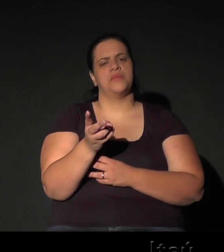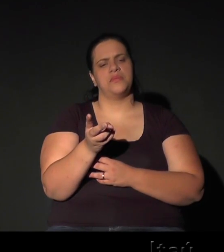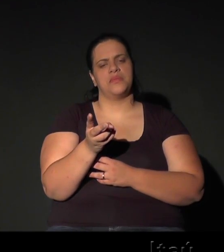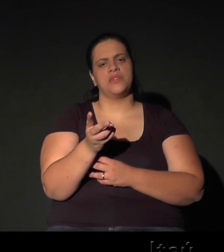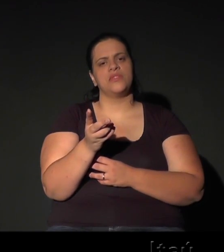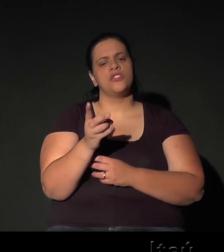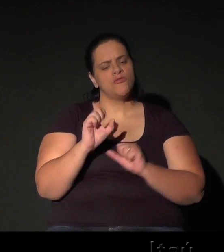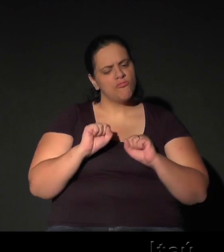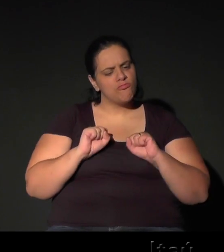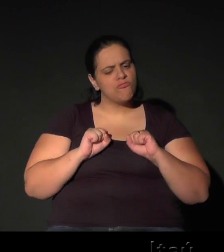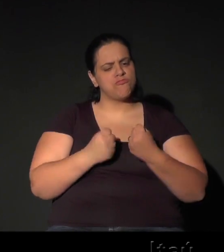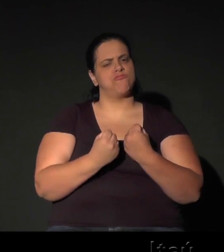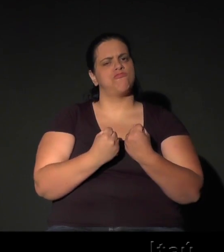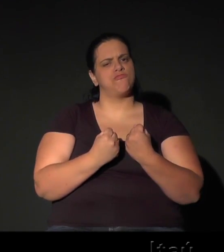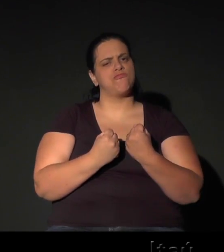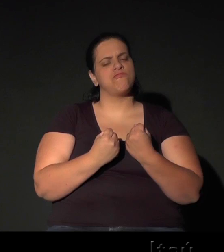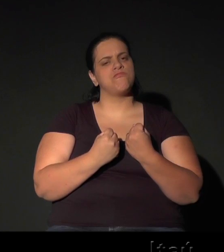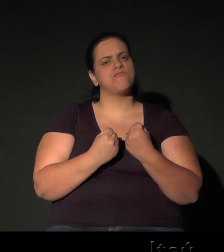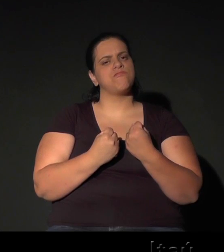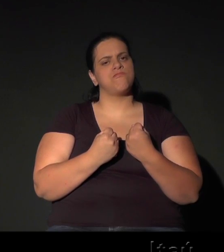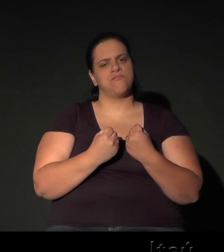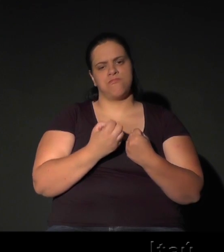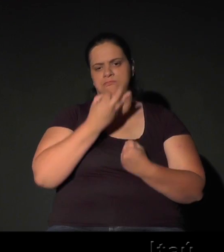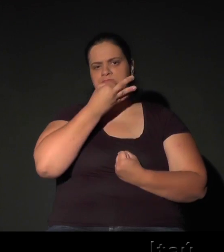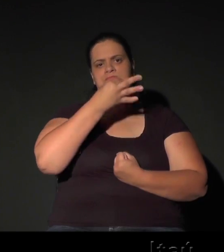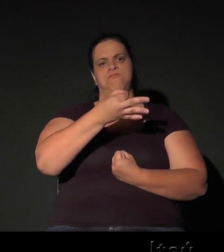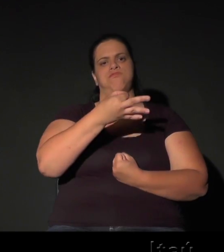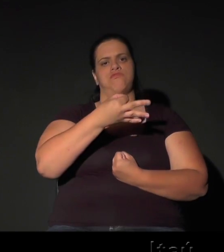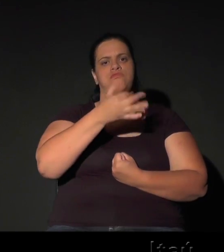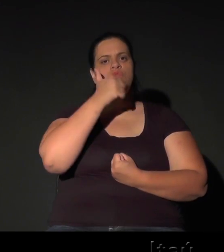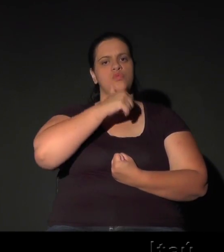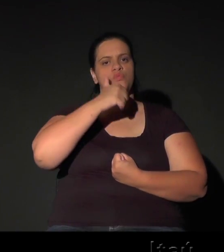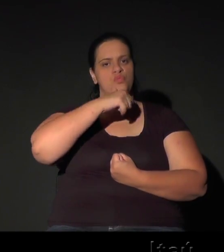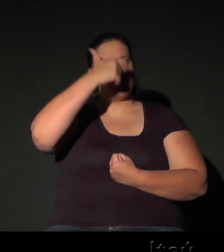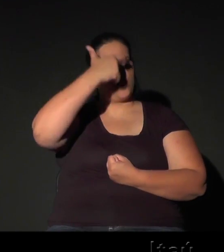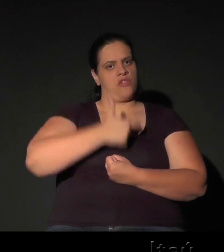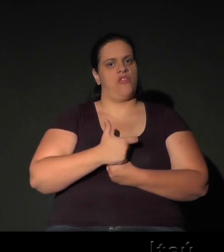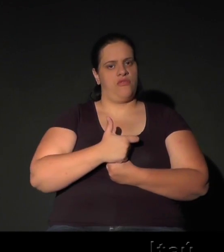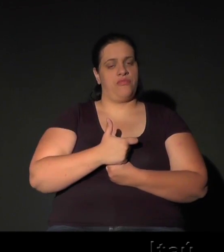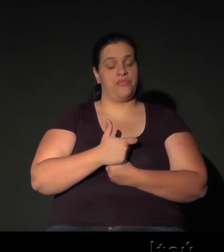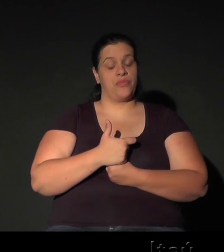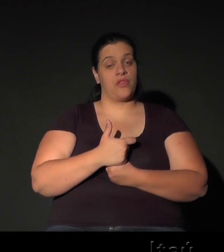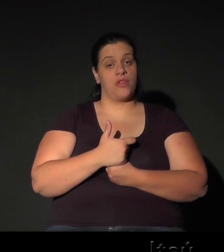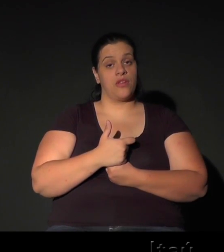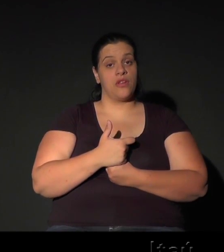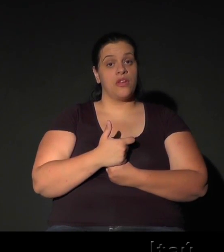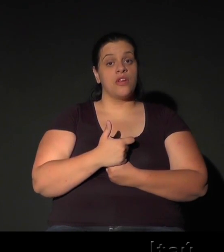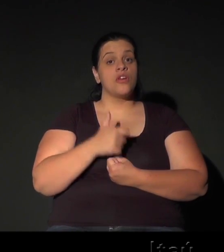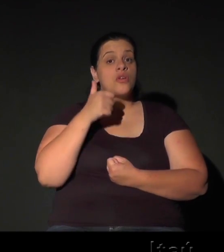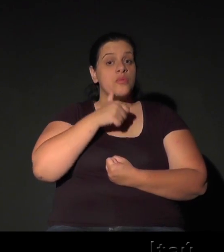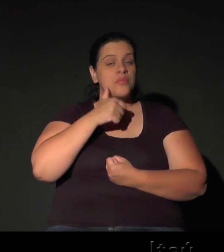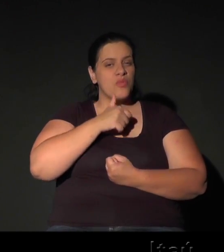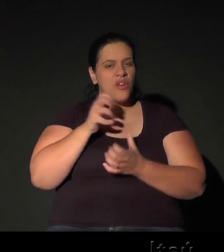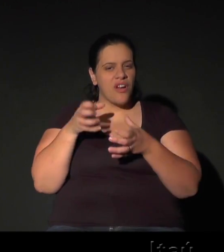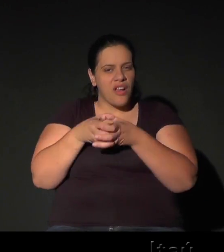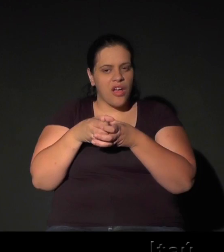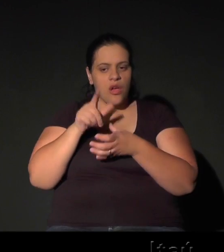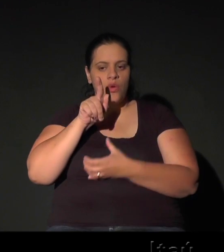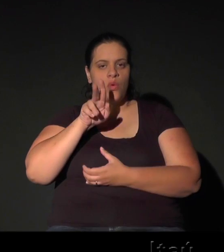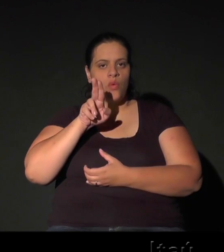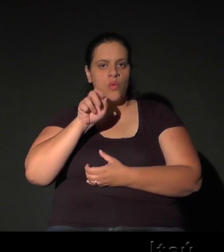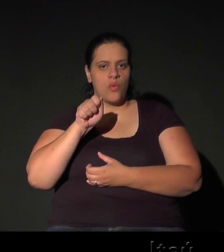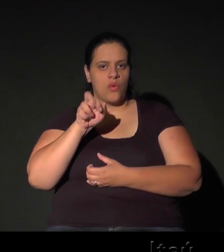nossa força da palavra como mulher uma mulher Guarani por